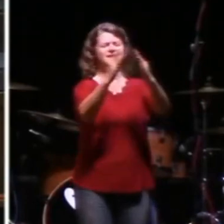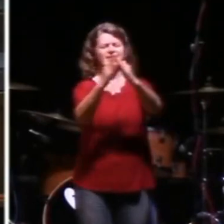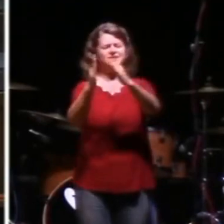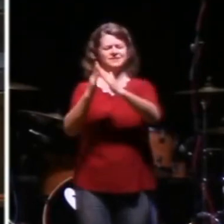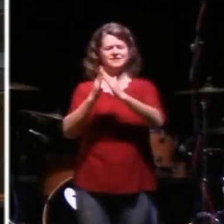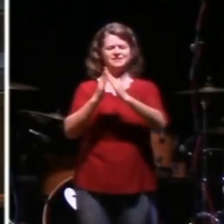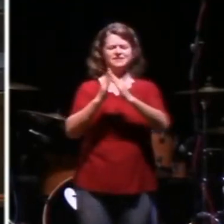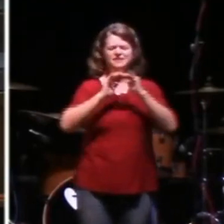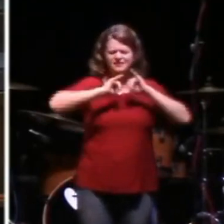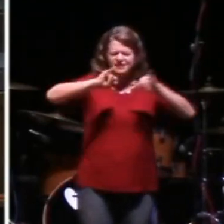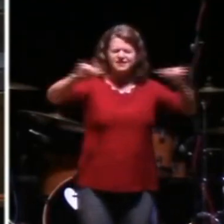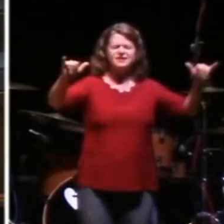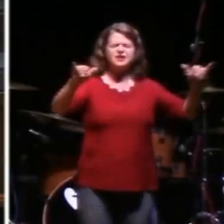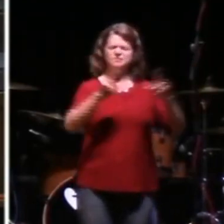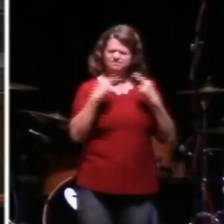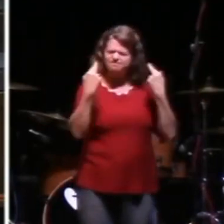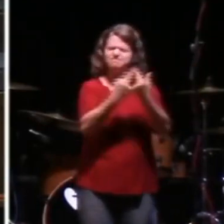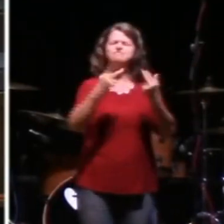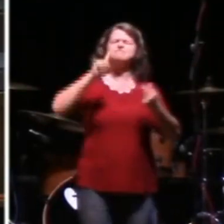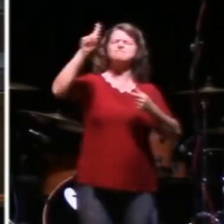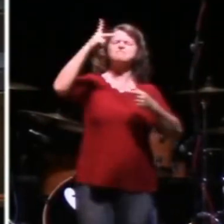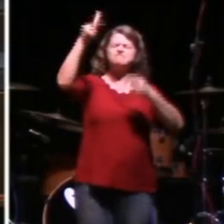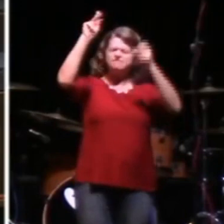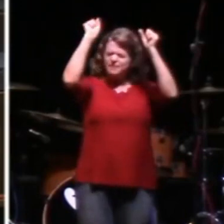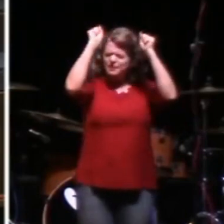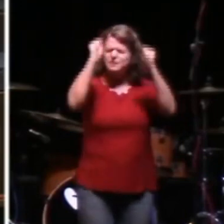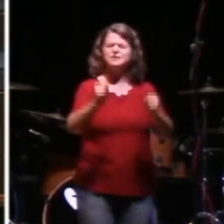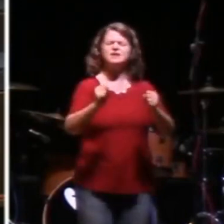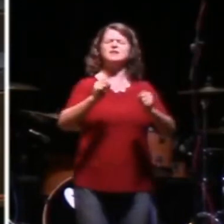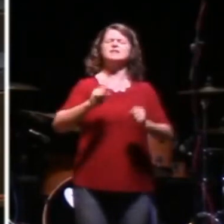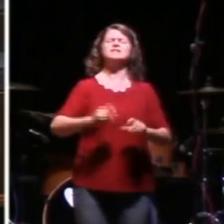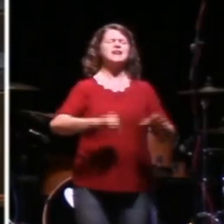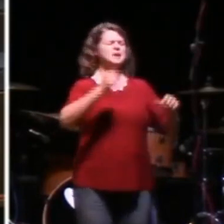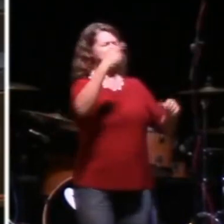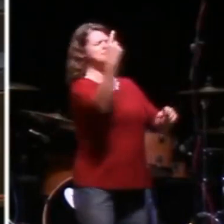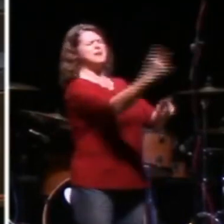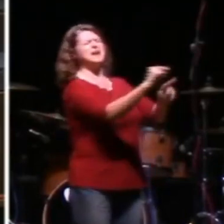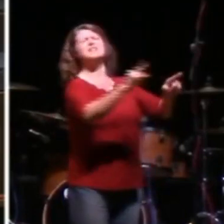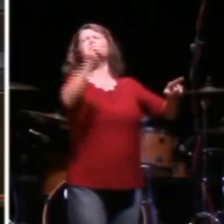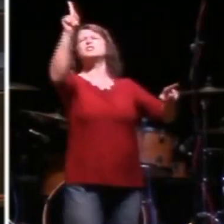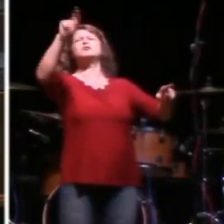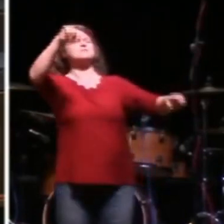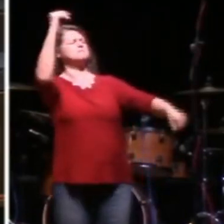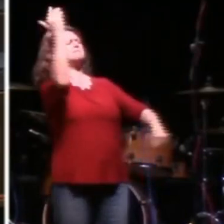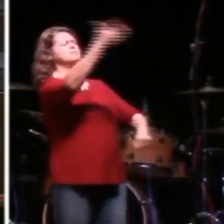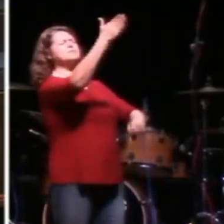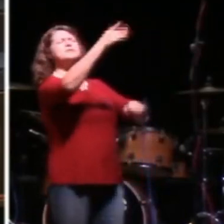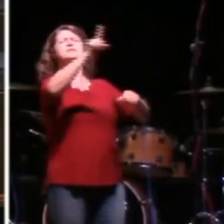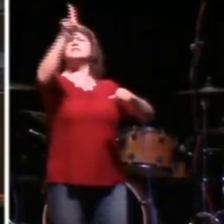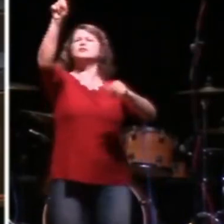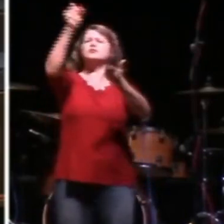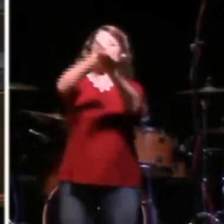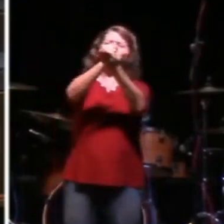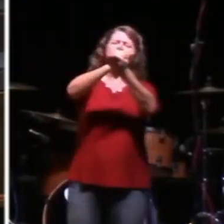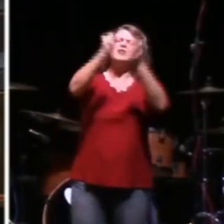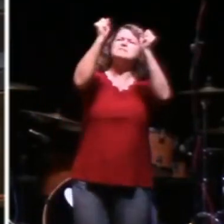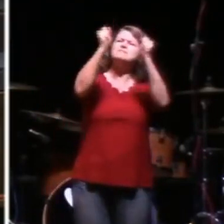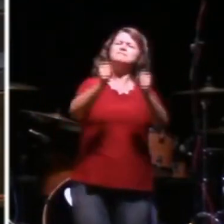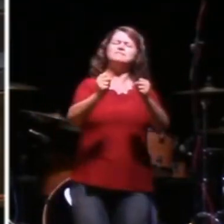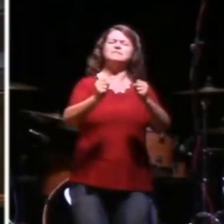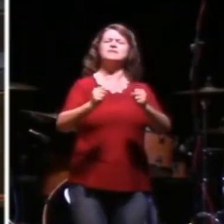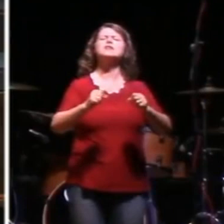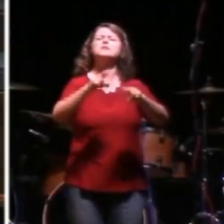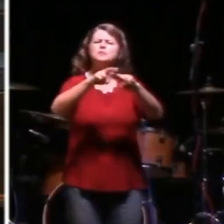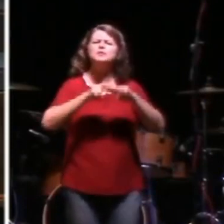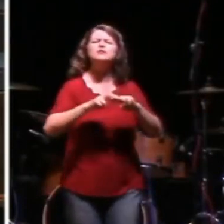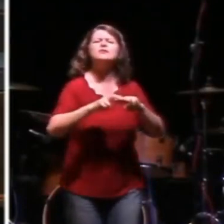o teu poder a tua autoridade só tem poder sobre a praga portanto o livro ter um filho a tua filha a casa do teu filho a